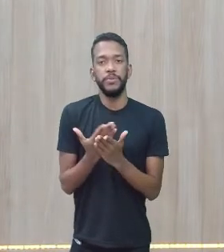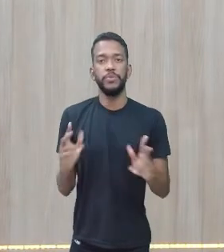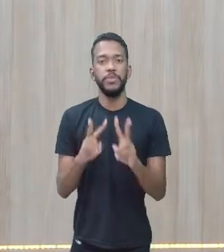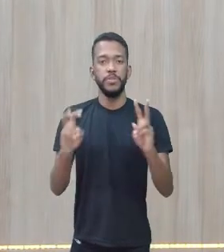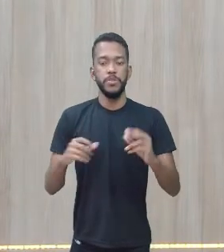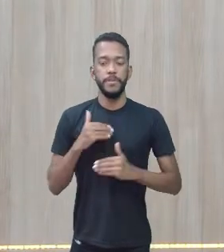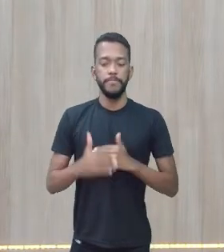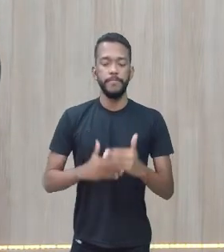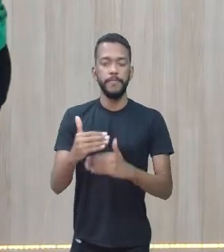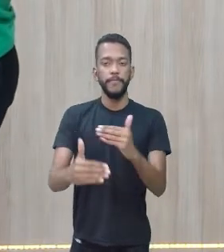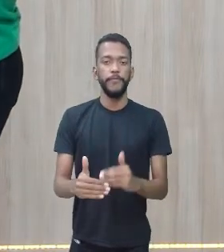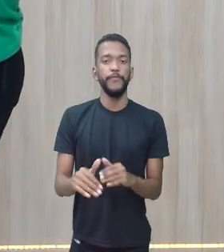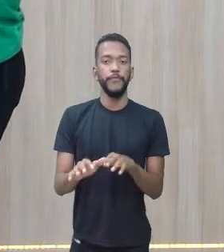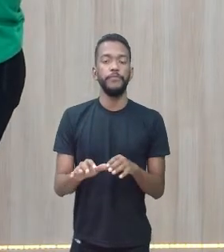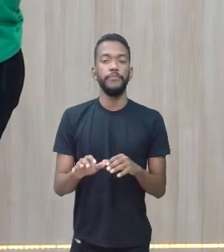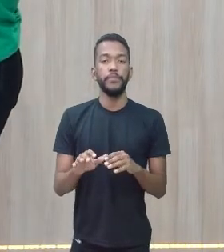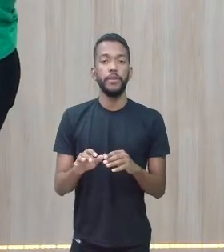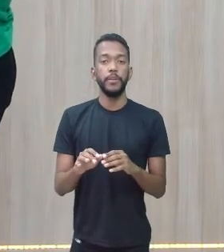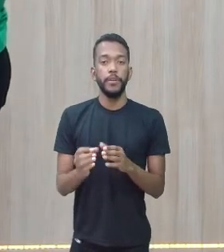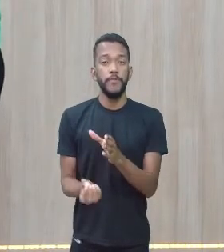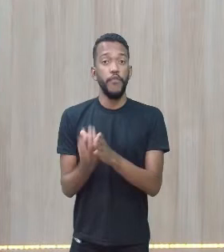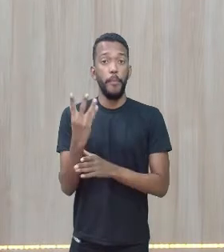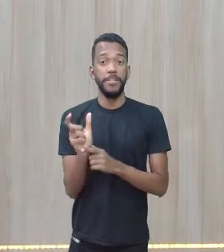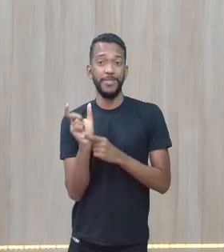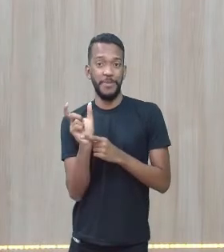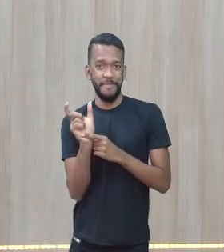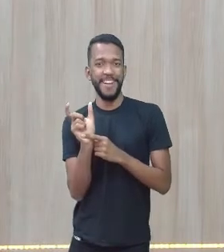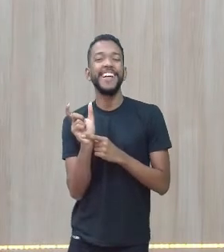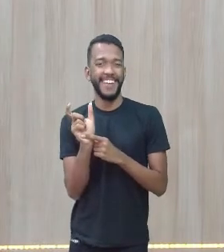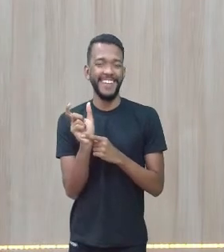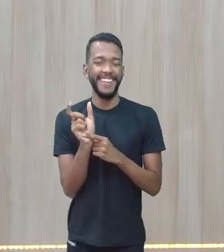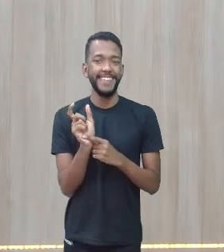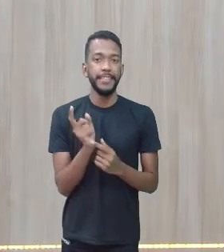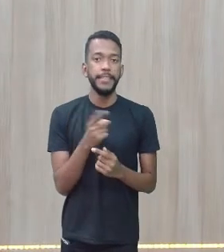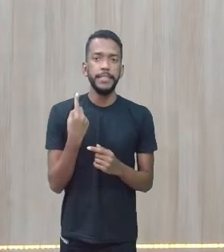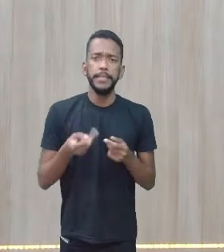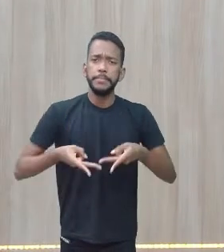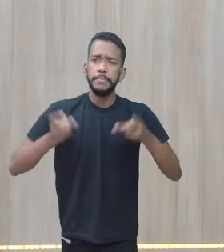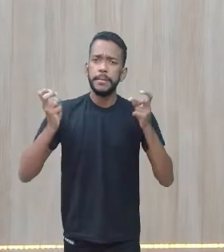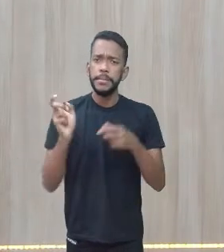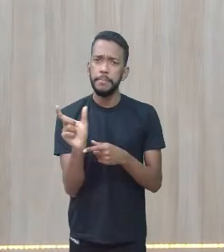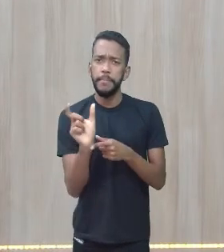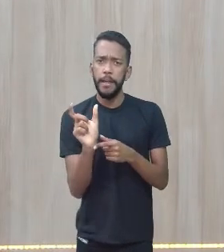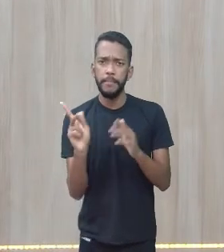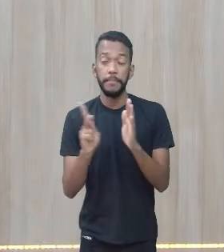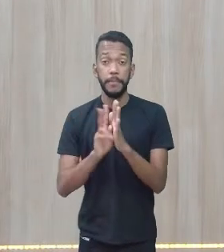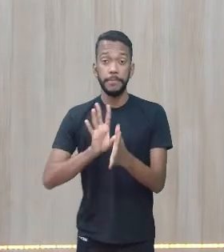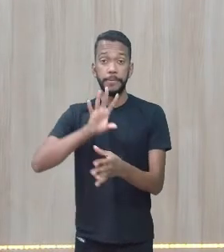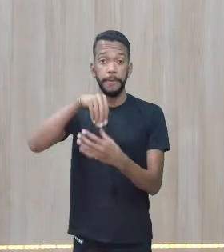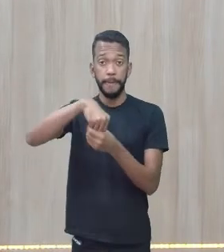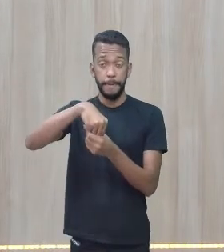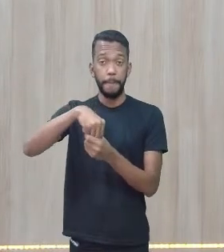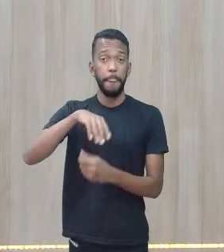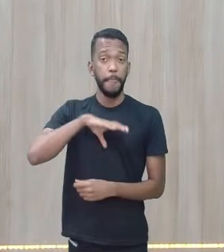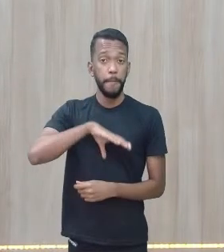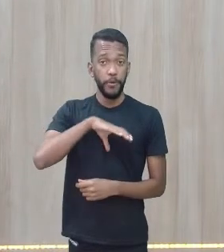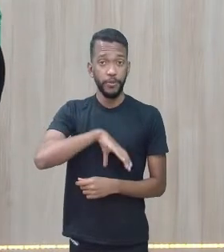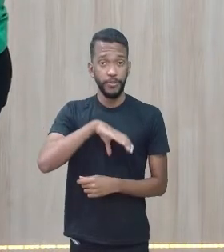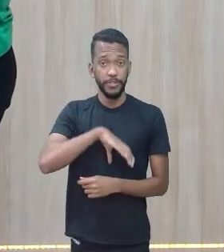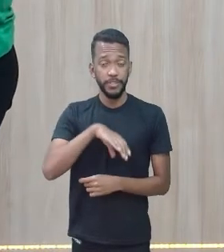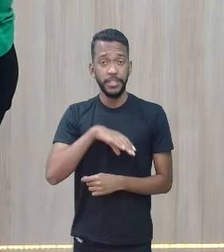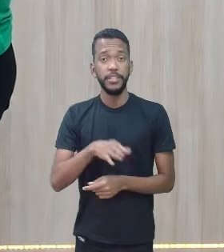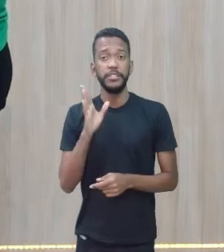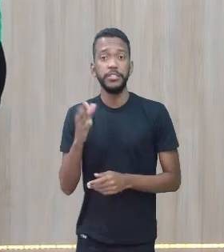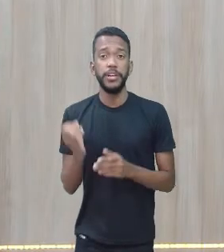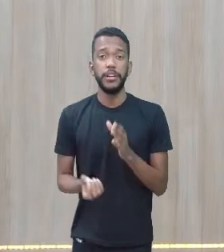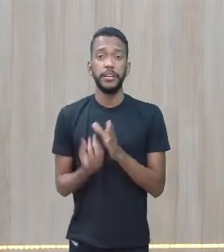de formação de palavras, percebemos que as nossas palavras da língua portuguesa, elas se originaram